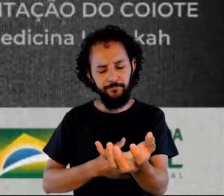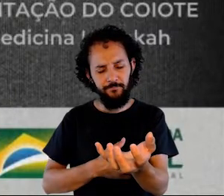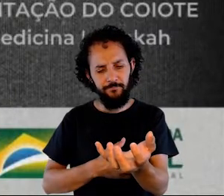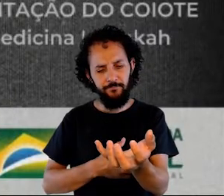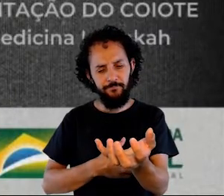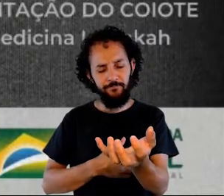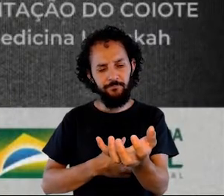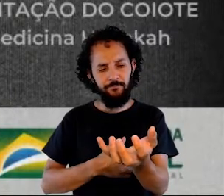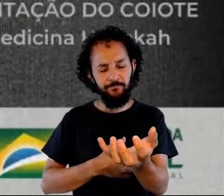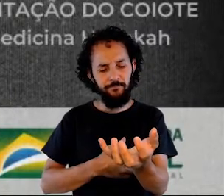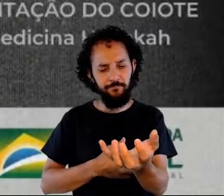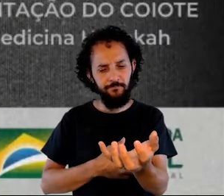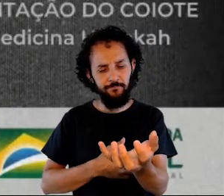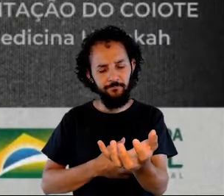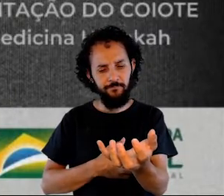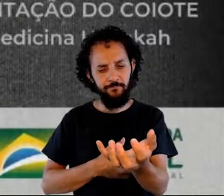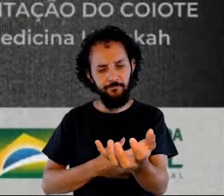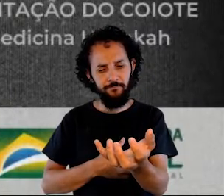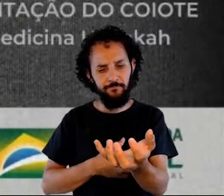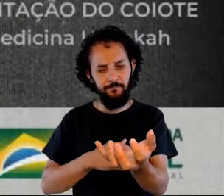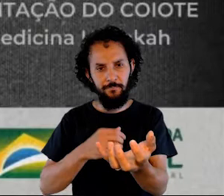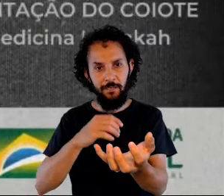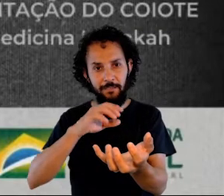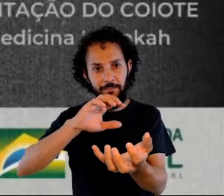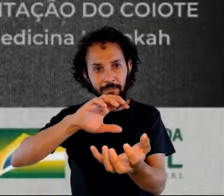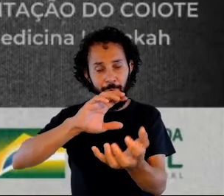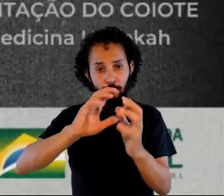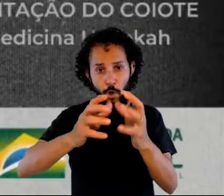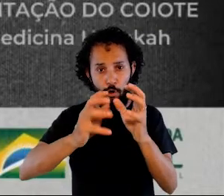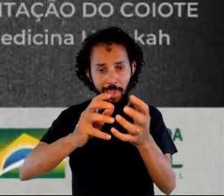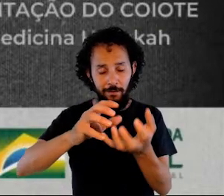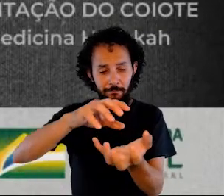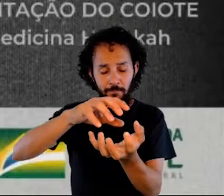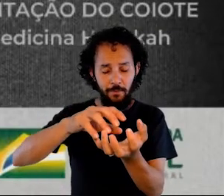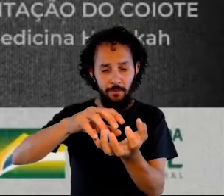E a bola agora escapa das suas mãos.